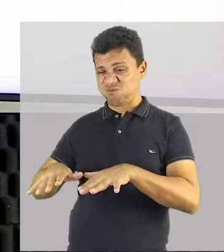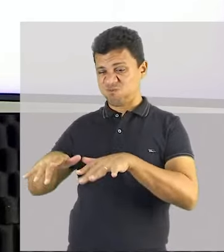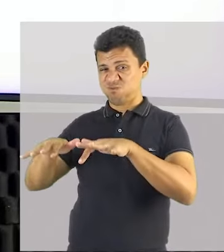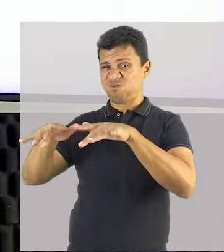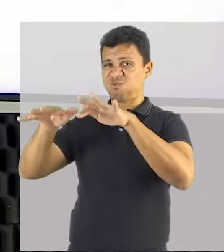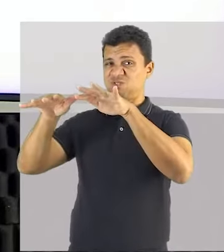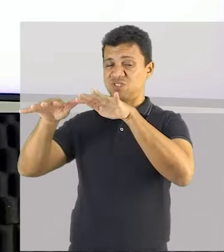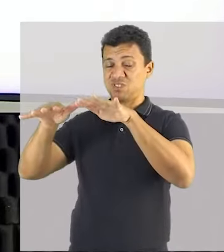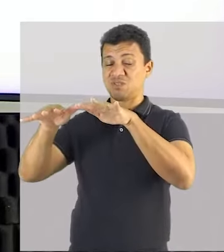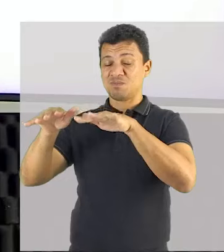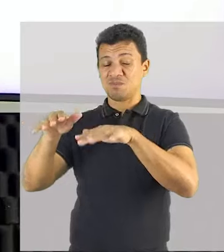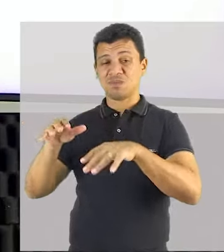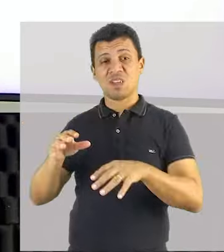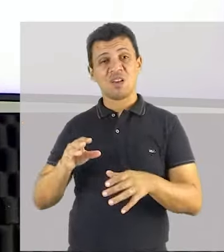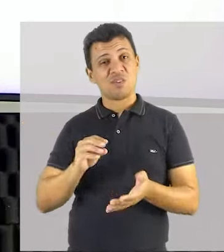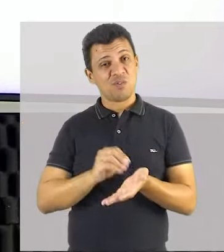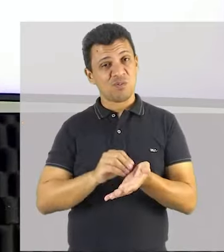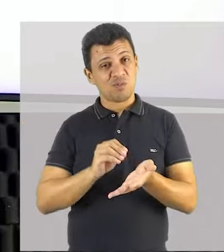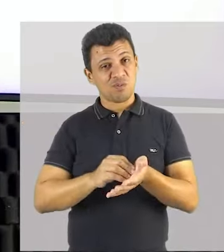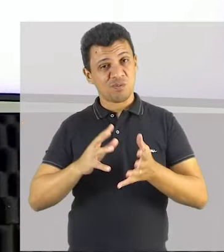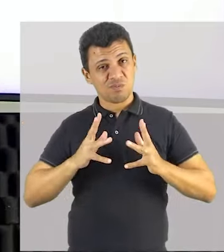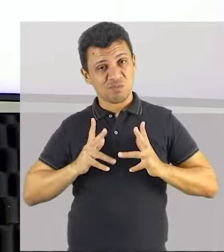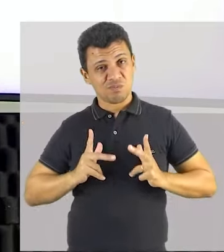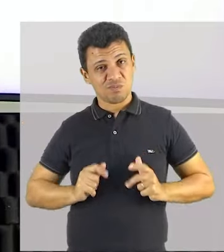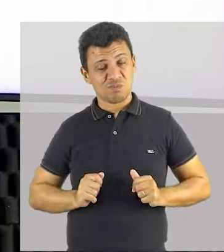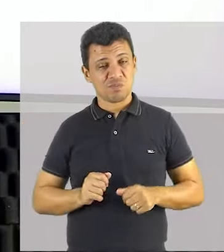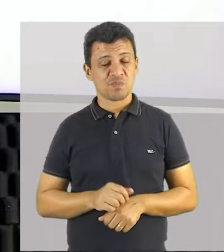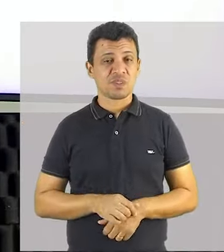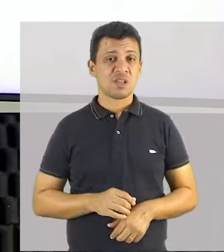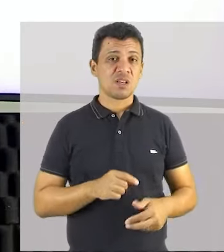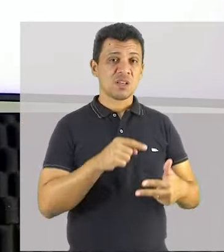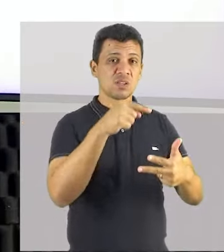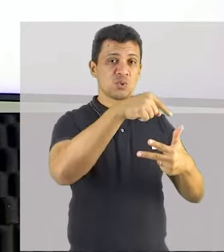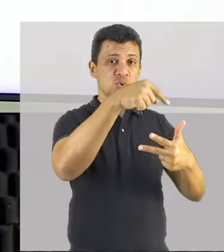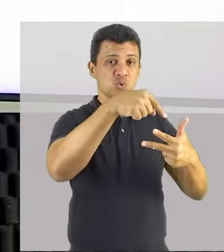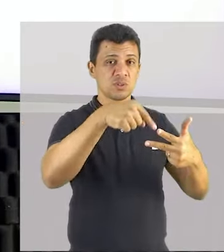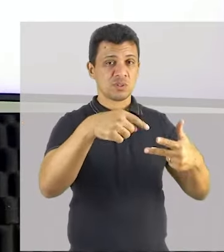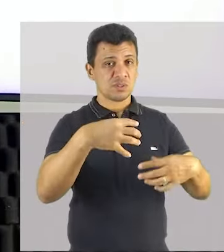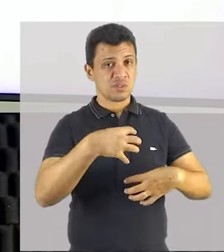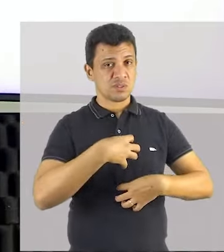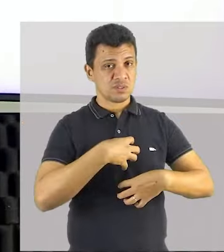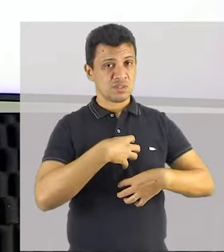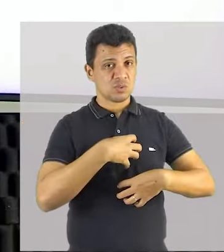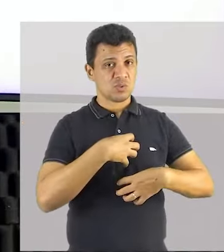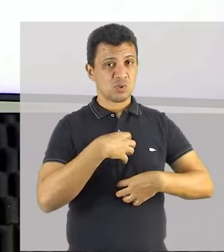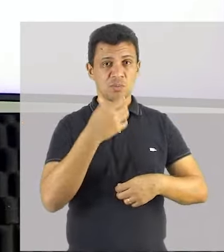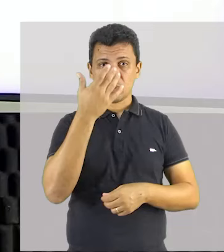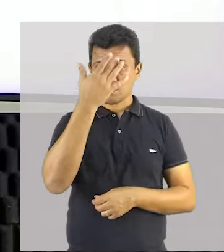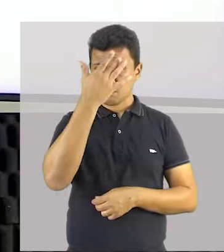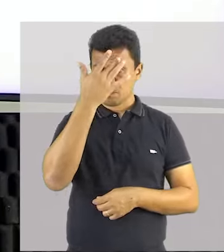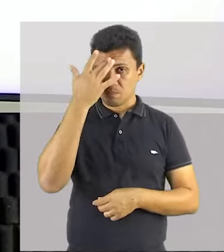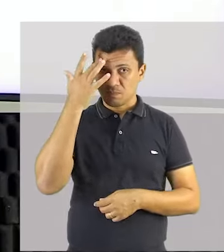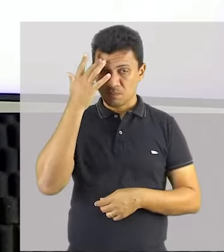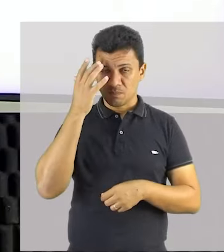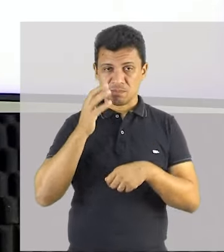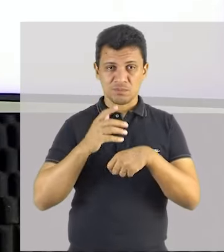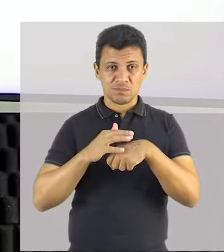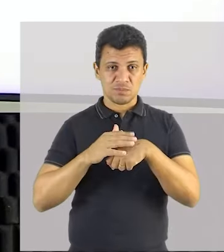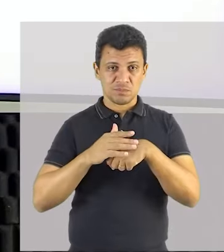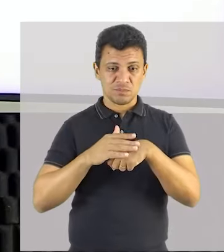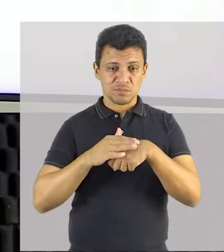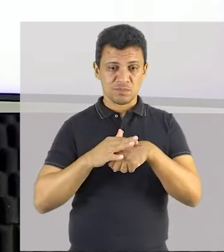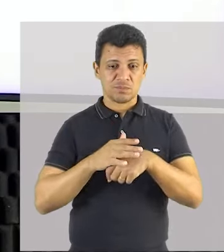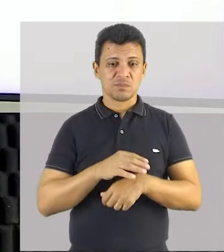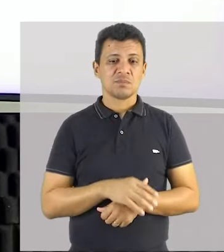necessárias né adequadas e os sintomas portanto apresentado por esse por